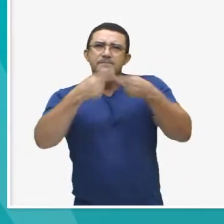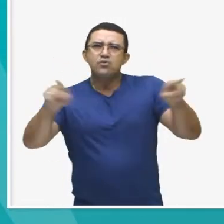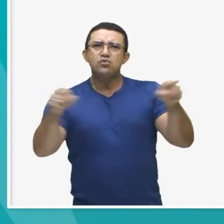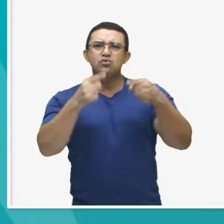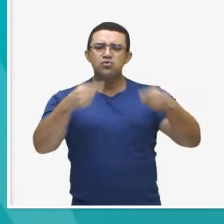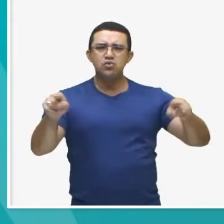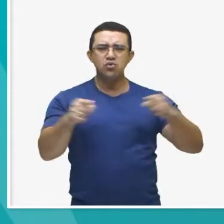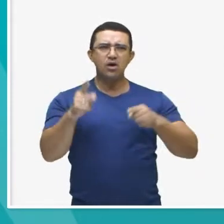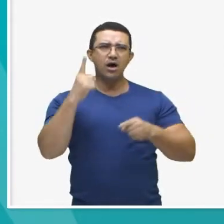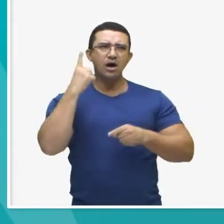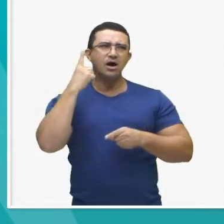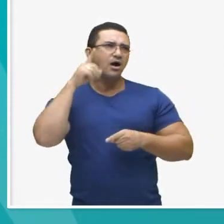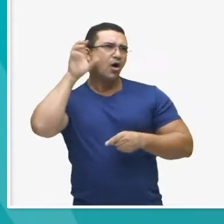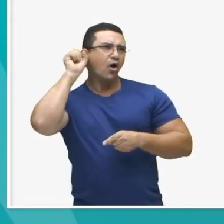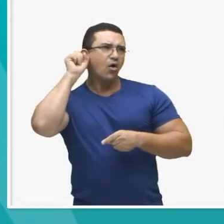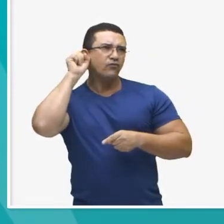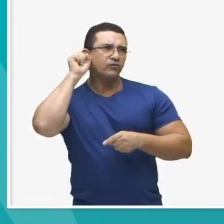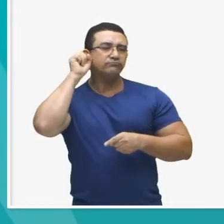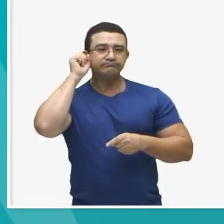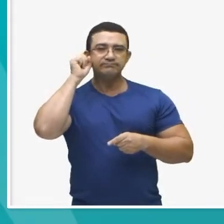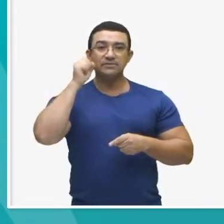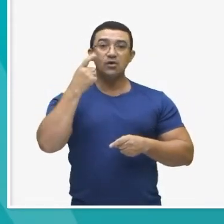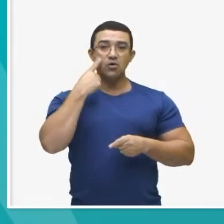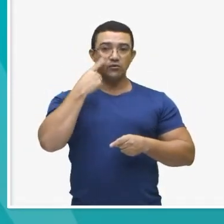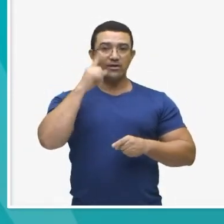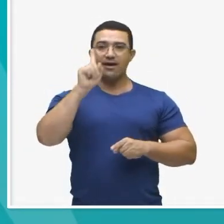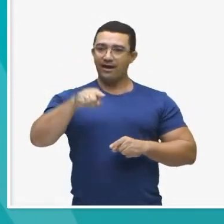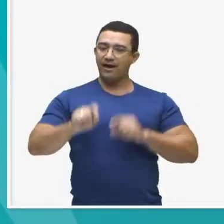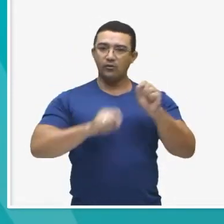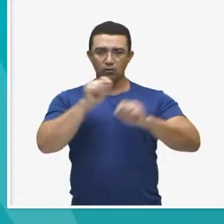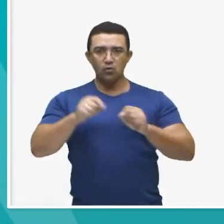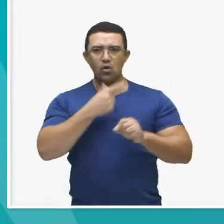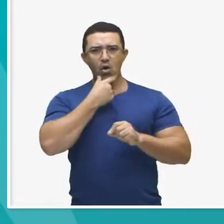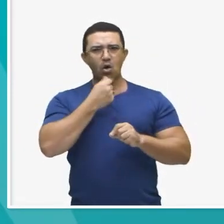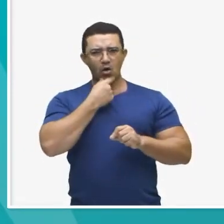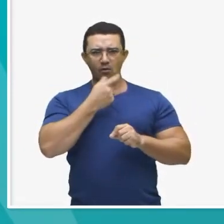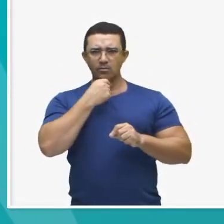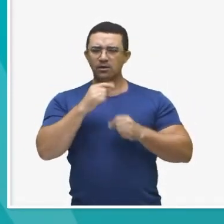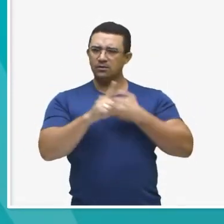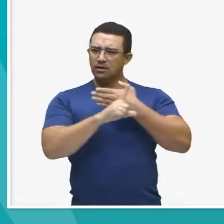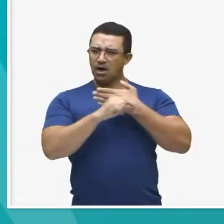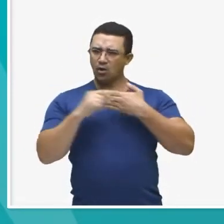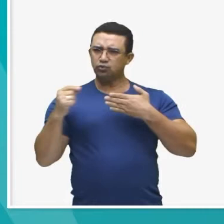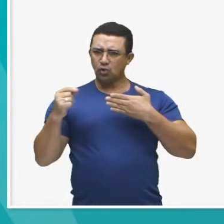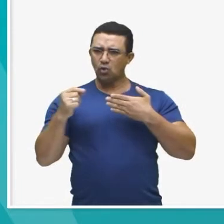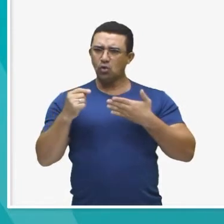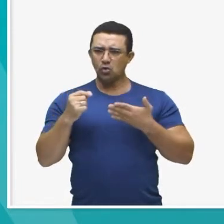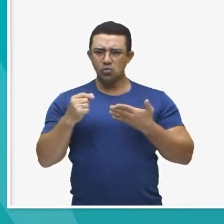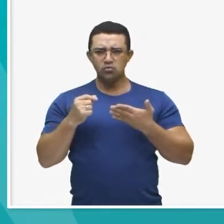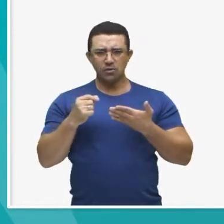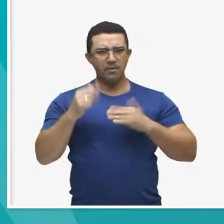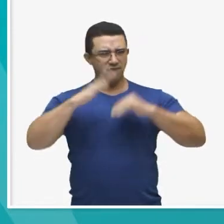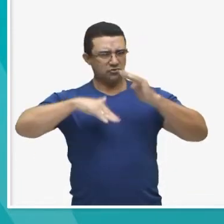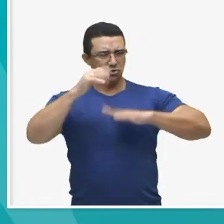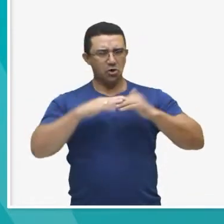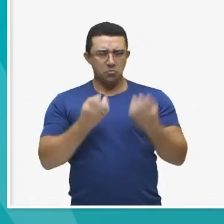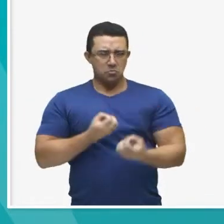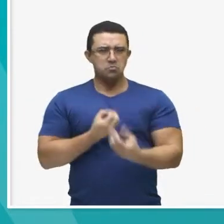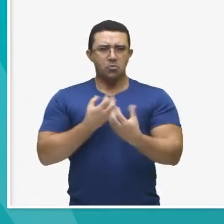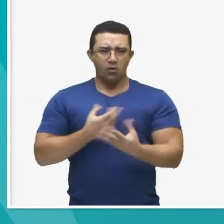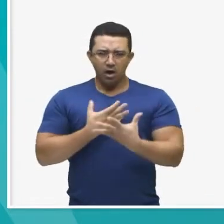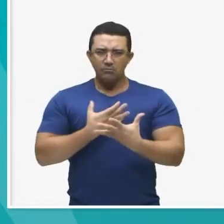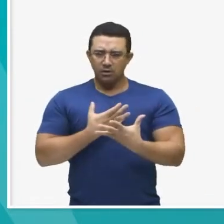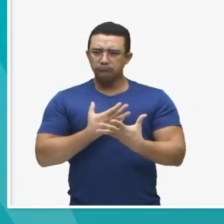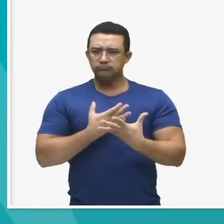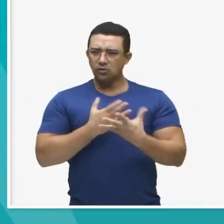a gente já sabe que estamos lidando aqui com um poeta que prima pela construção do